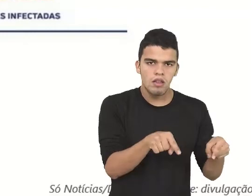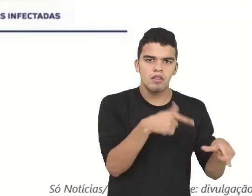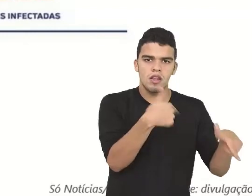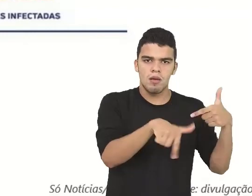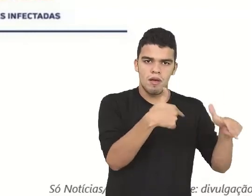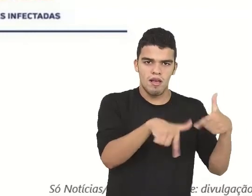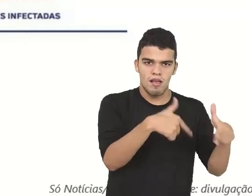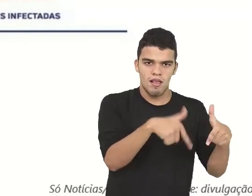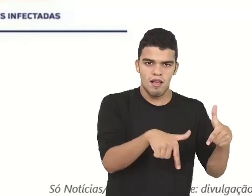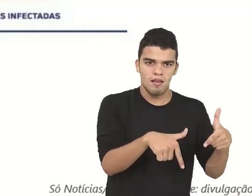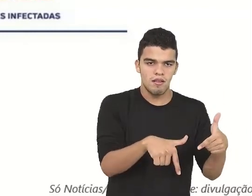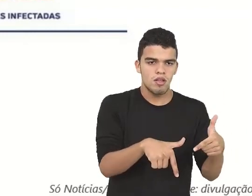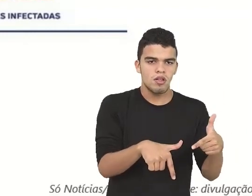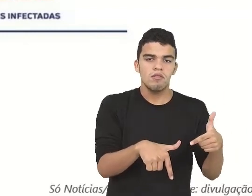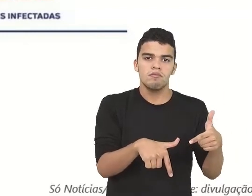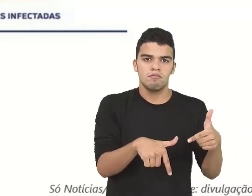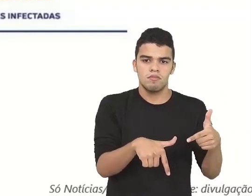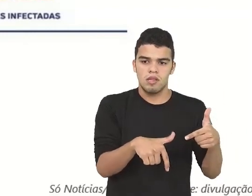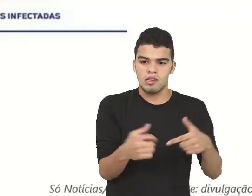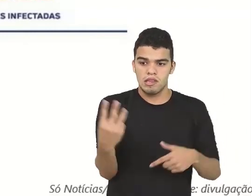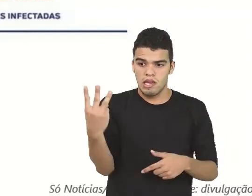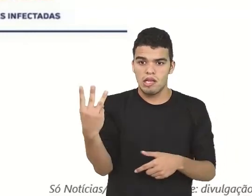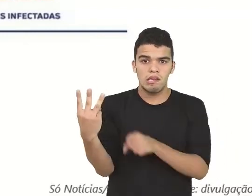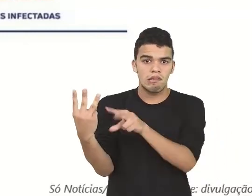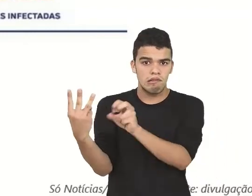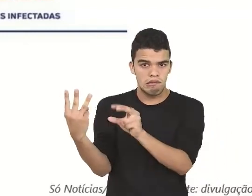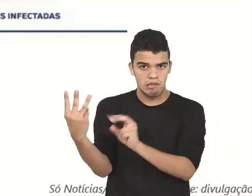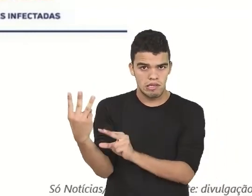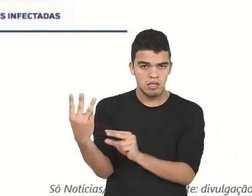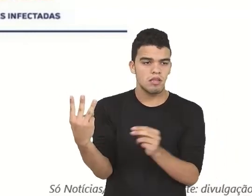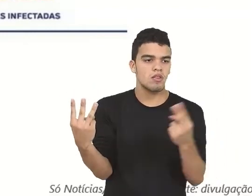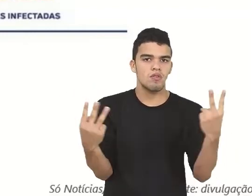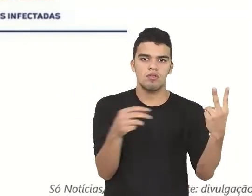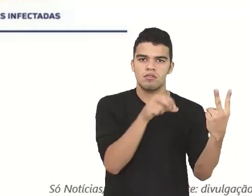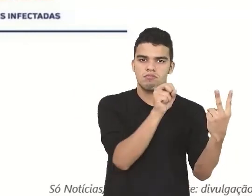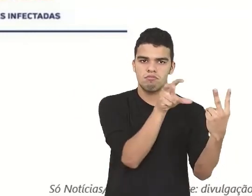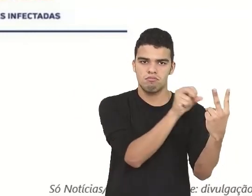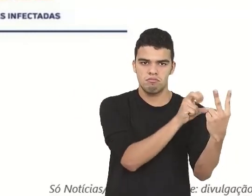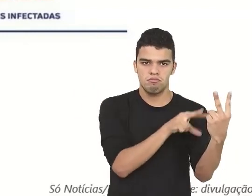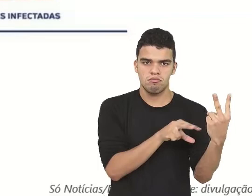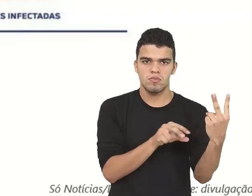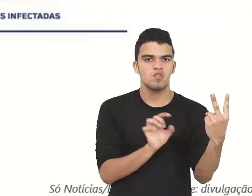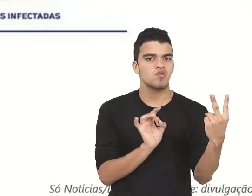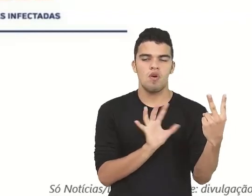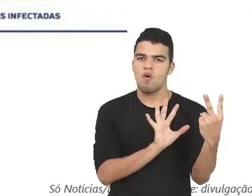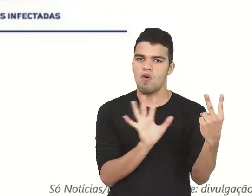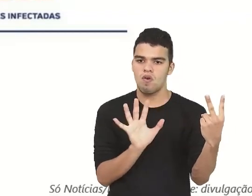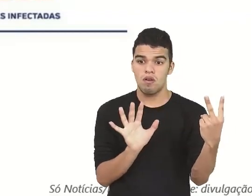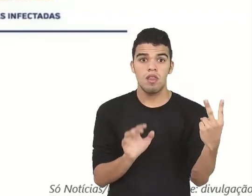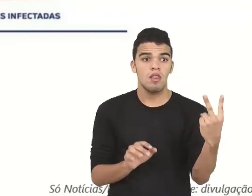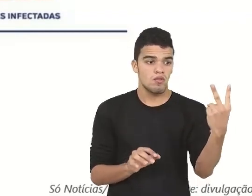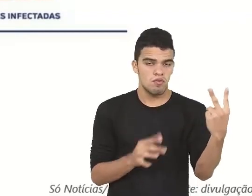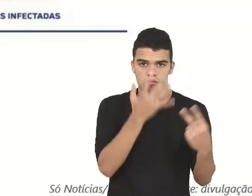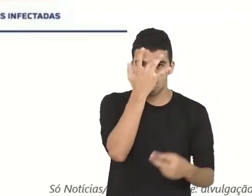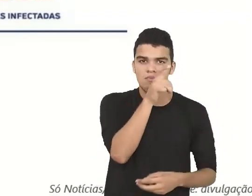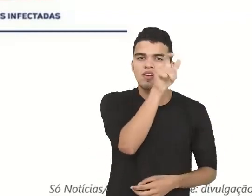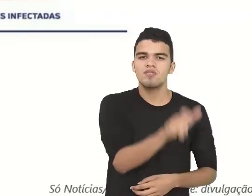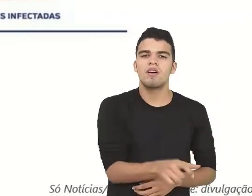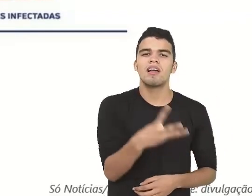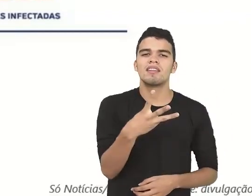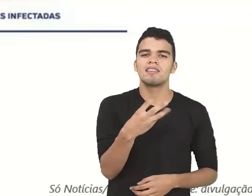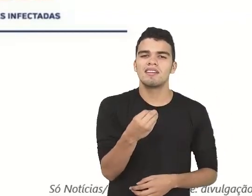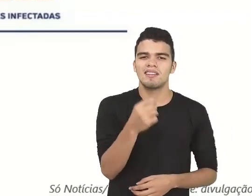2 e aqui está 1,25, mas vamos colocar como se fosse 2. E cada 2 pessoas, em 30 dias, elas